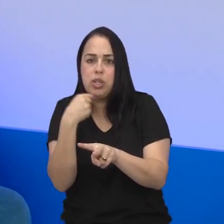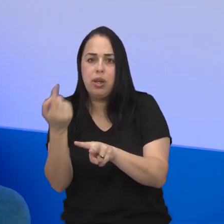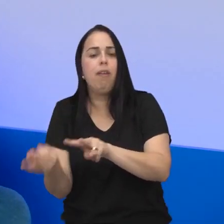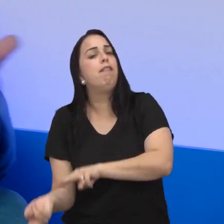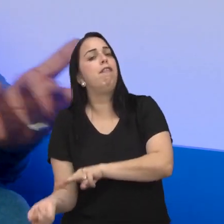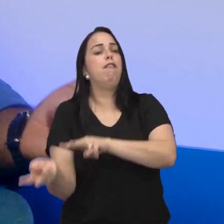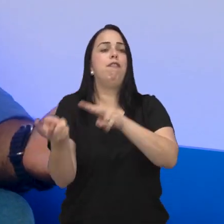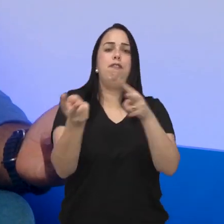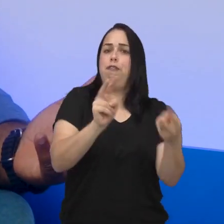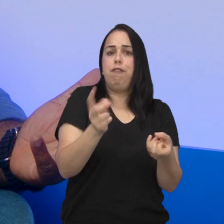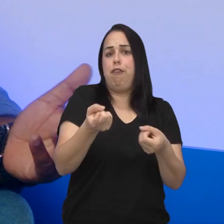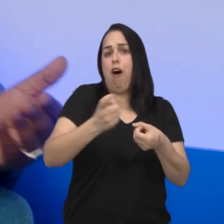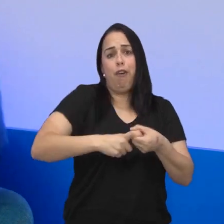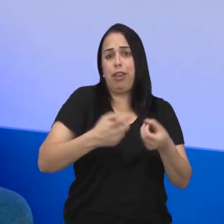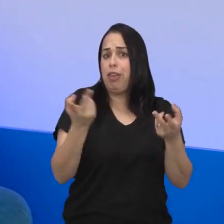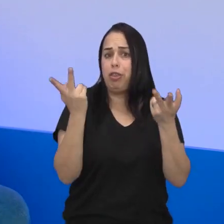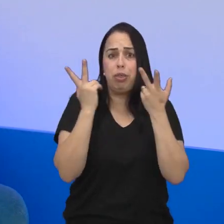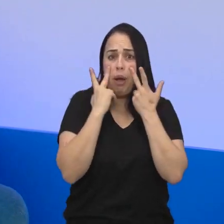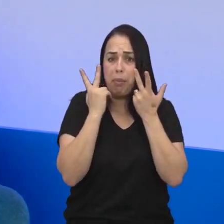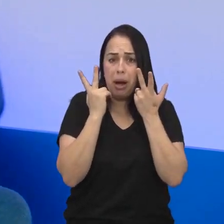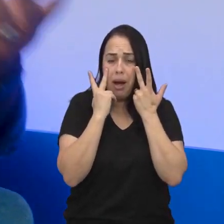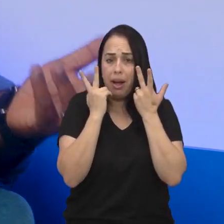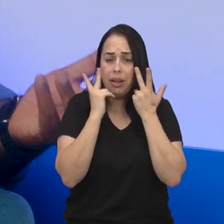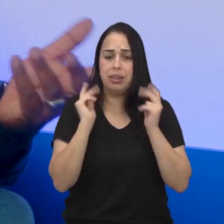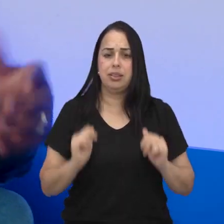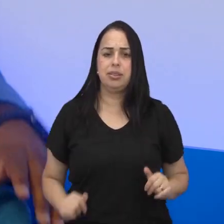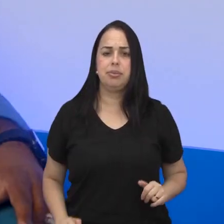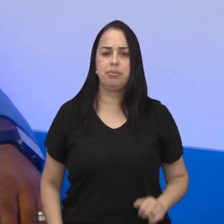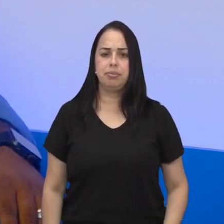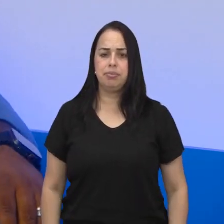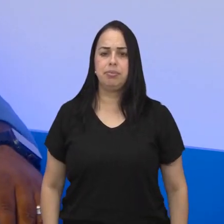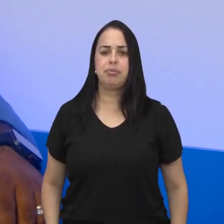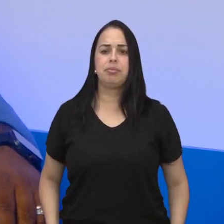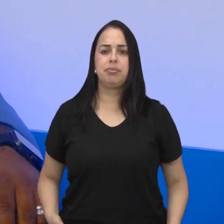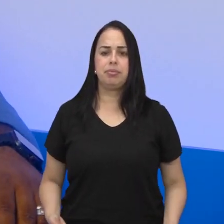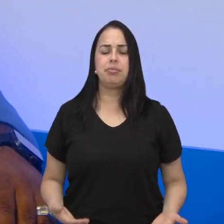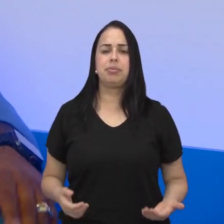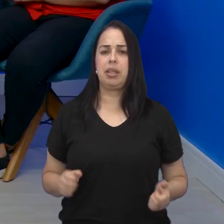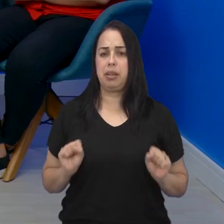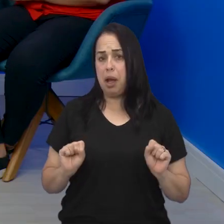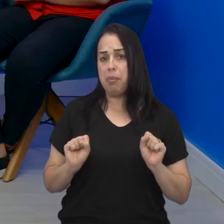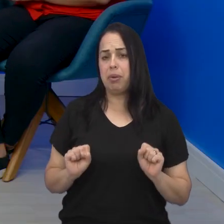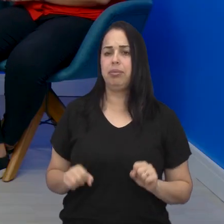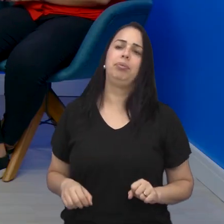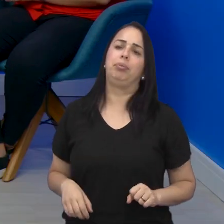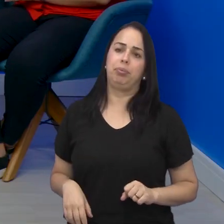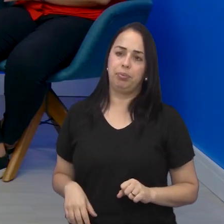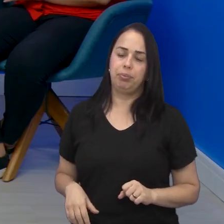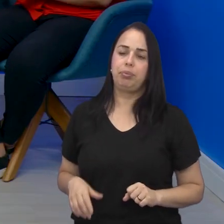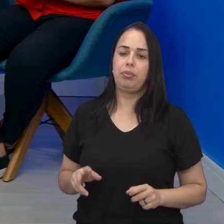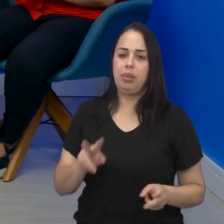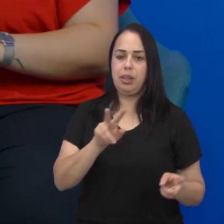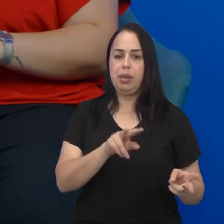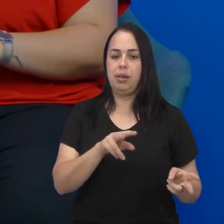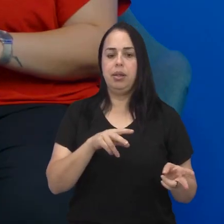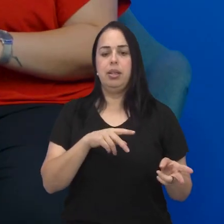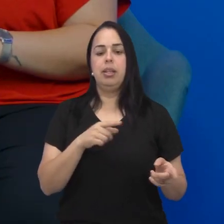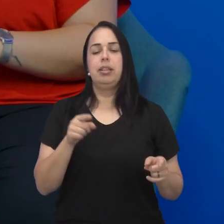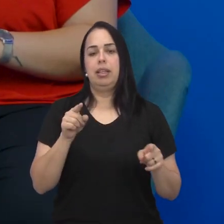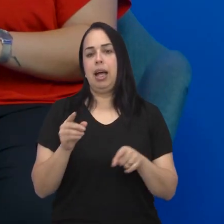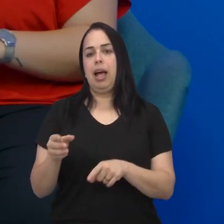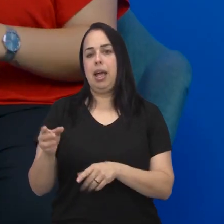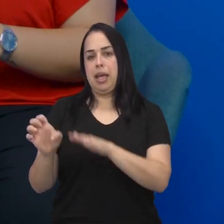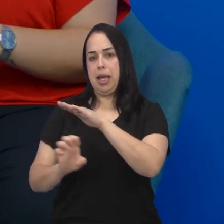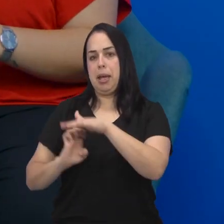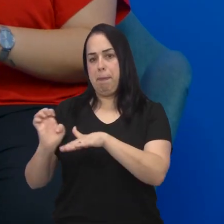a reestatização, né? Da privada para o Estado, né? Existe essa possibilidade. Eu acho que nessas concessões,